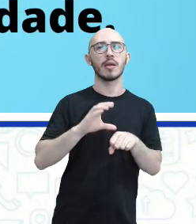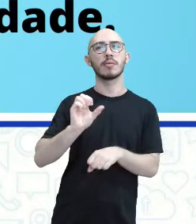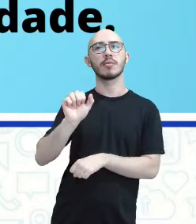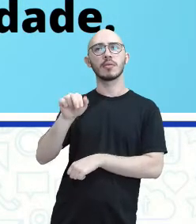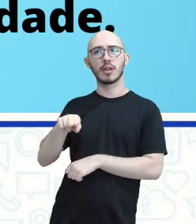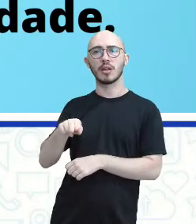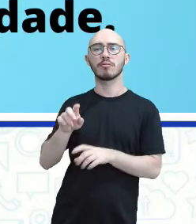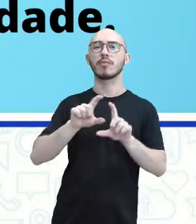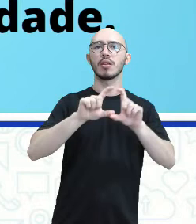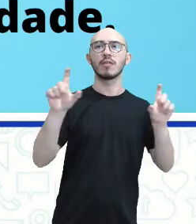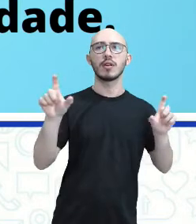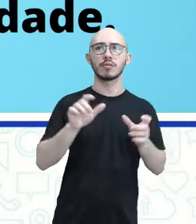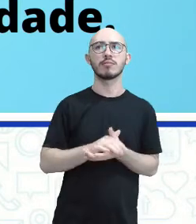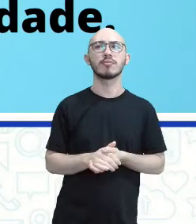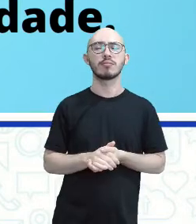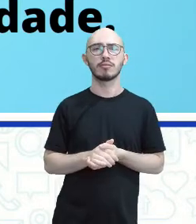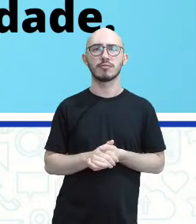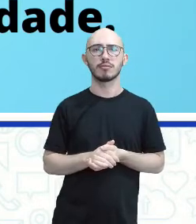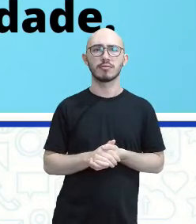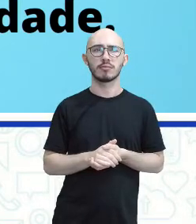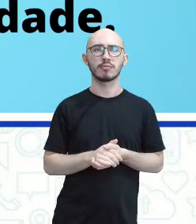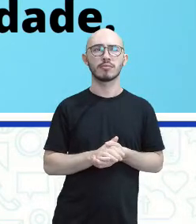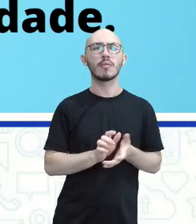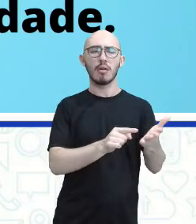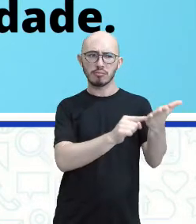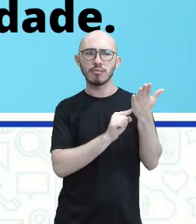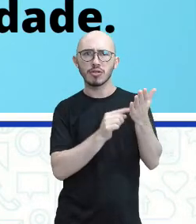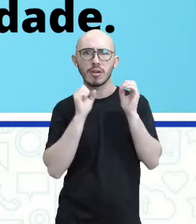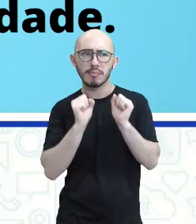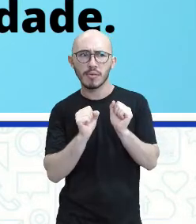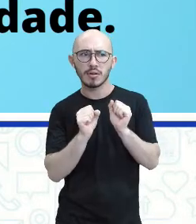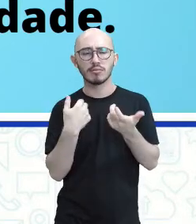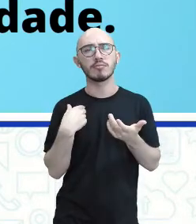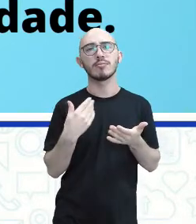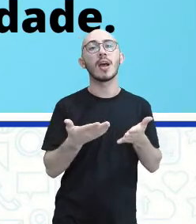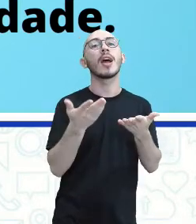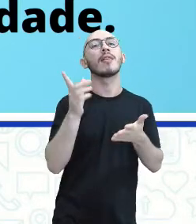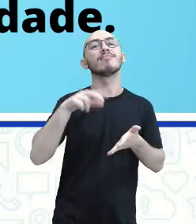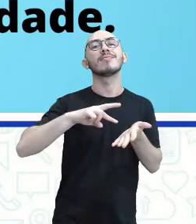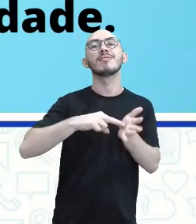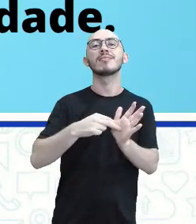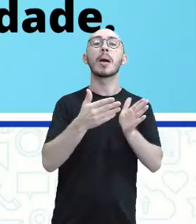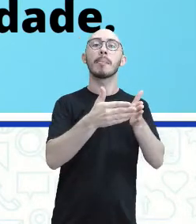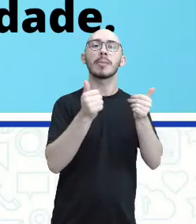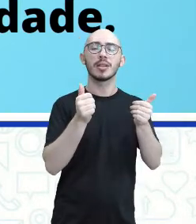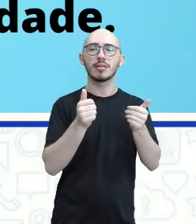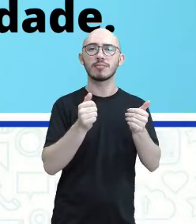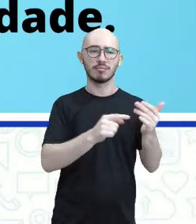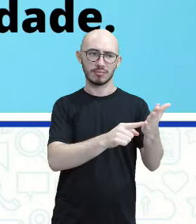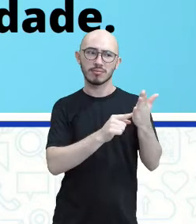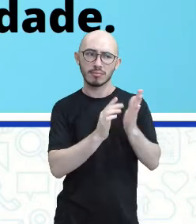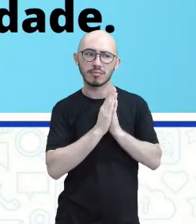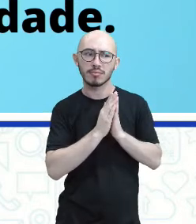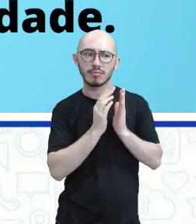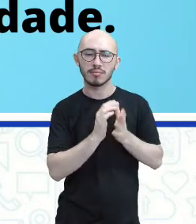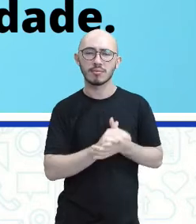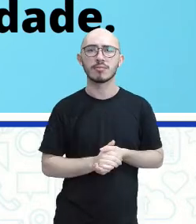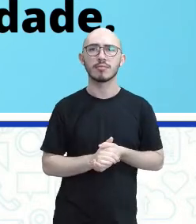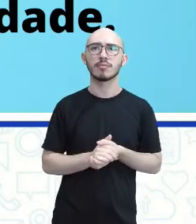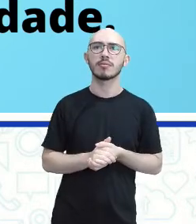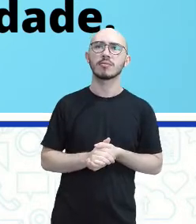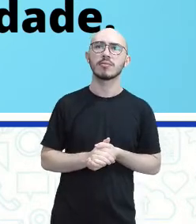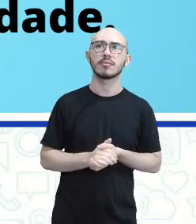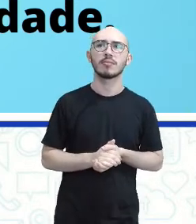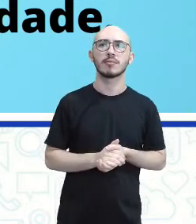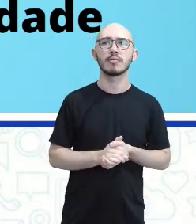you show me? Você pode me mostrar. Então, expressa um pedido, né? Por gentileza, você poderia me mostrar. I can't